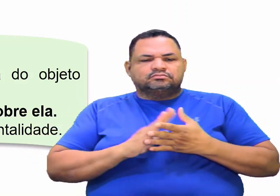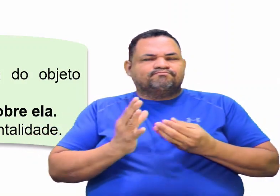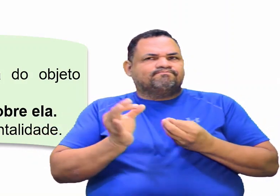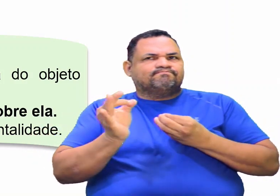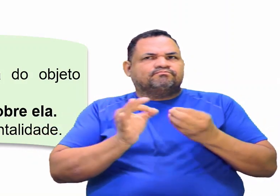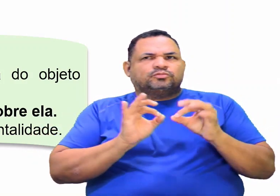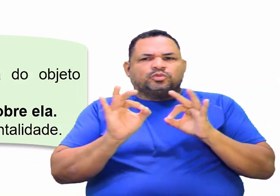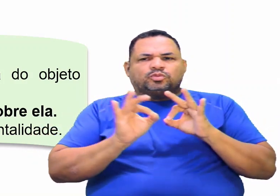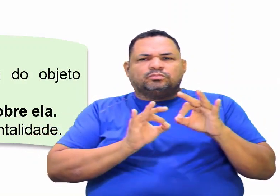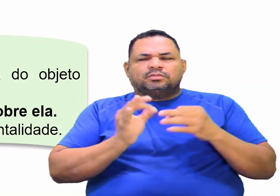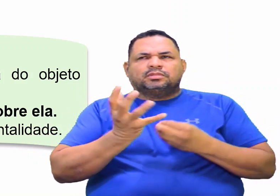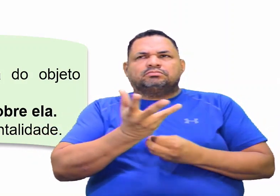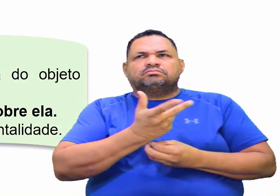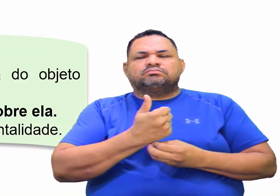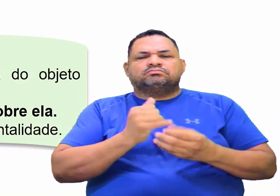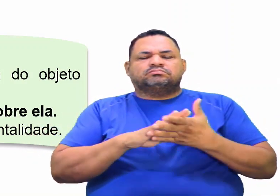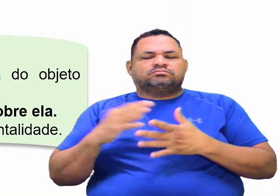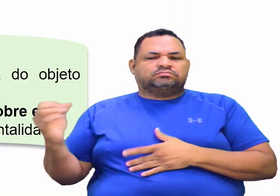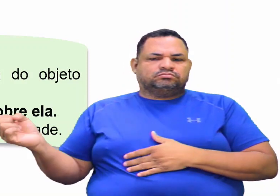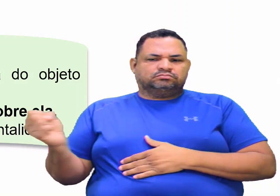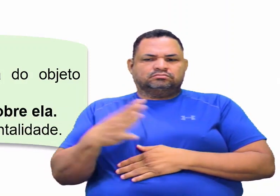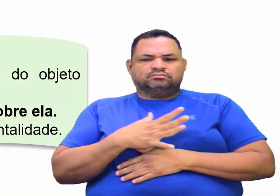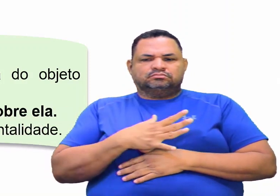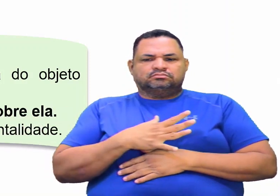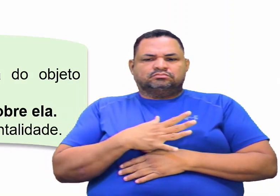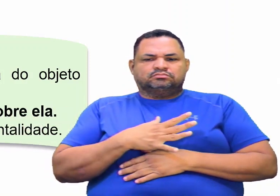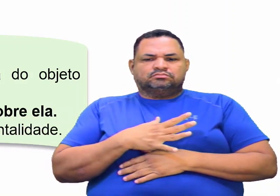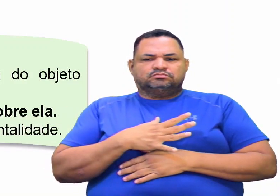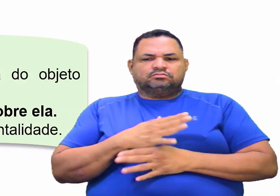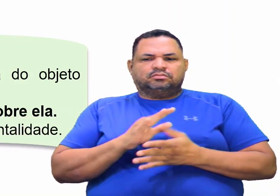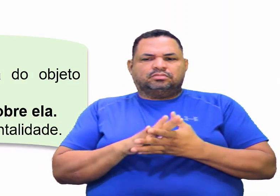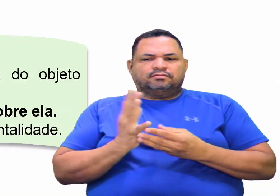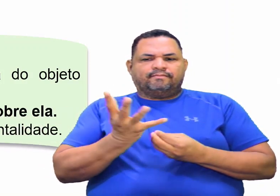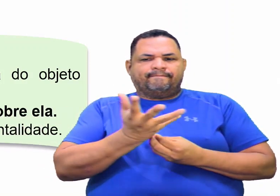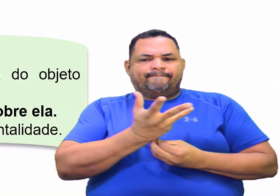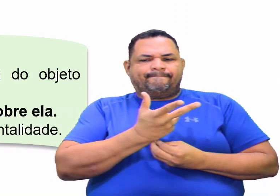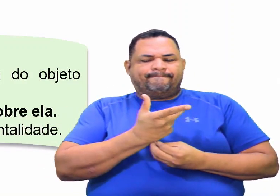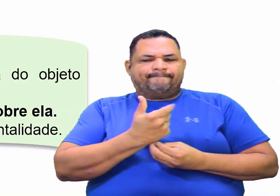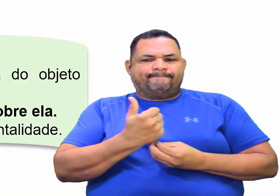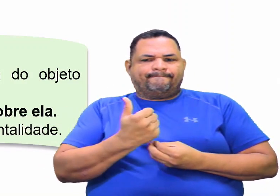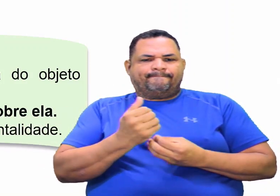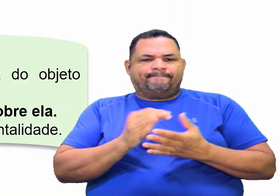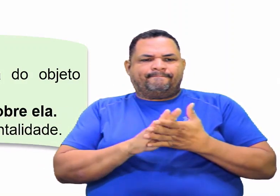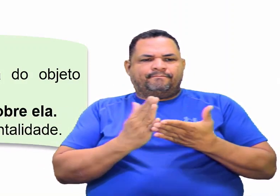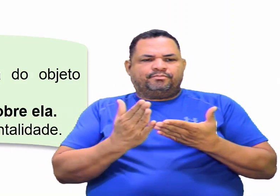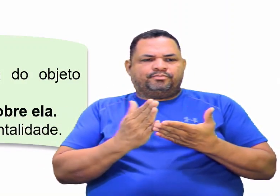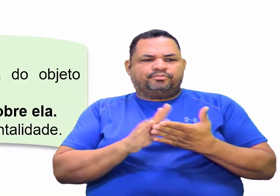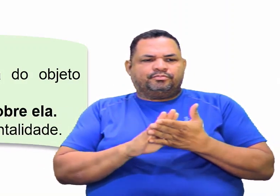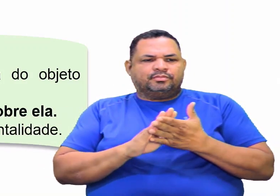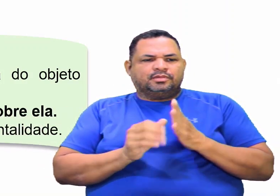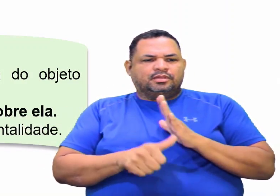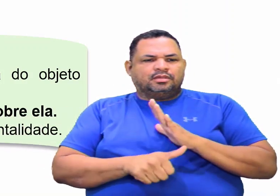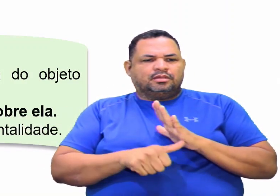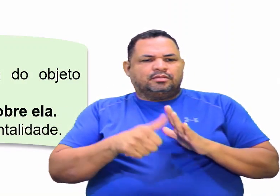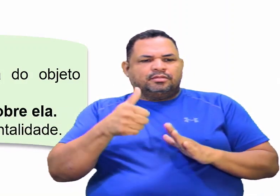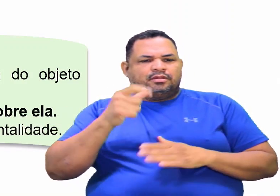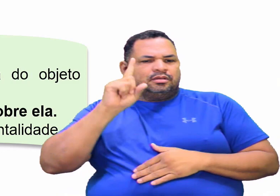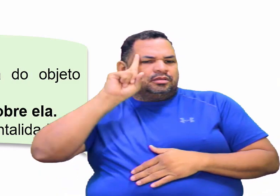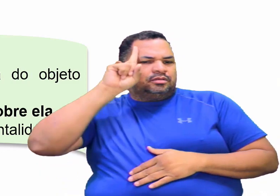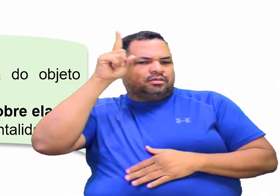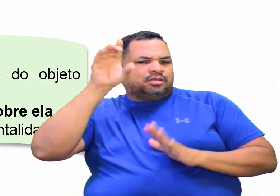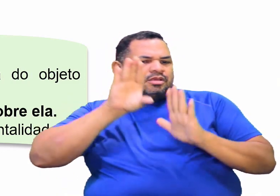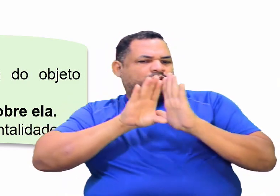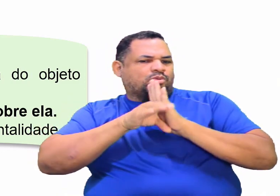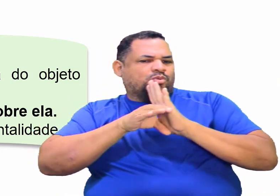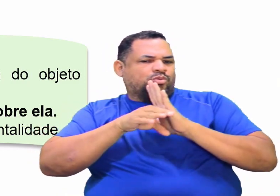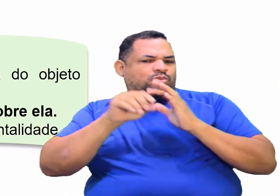artes muito inovadoras. Então, a arte contemporânea, ela prioriza a ideia, o conceito,